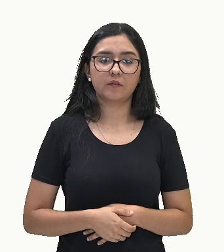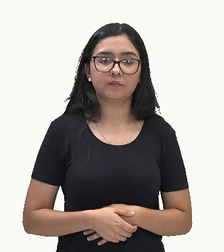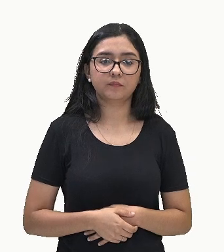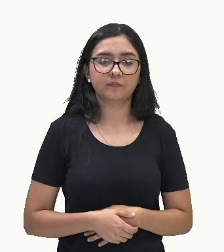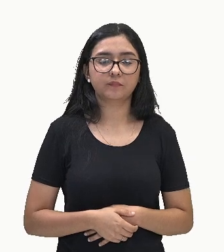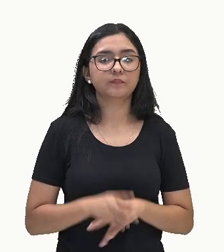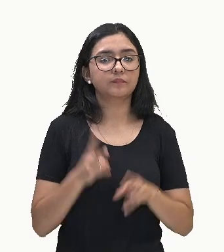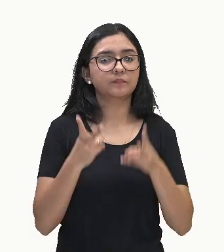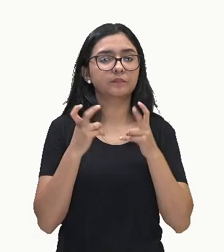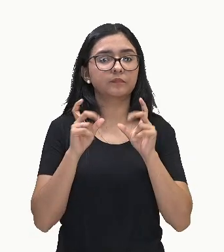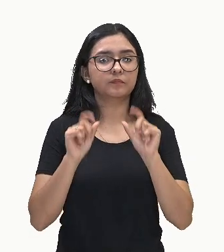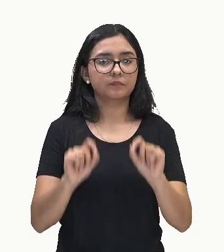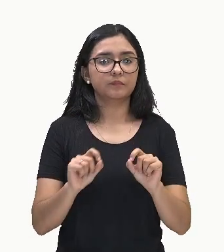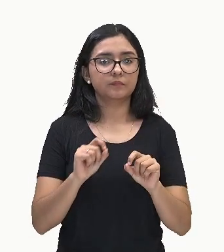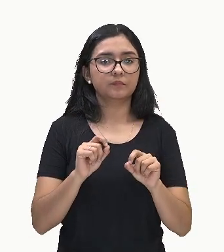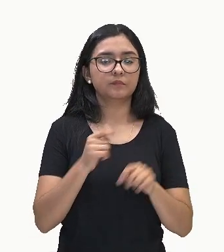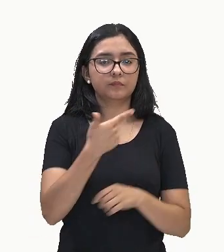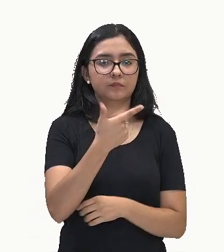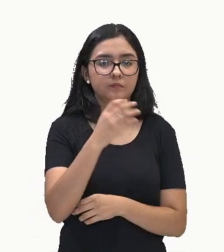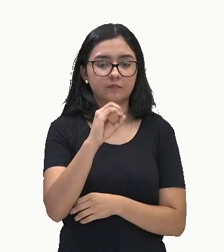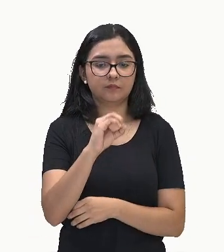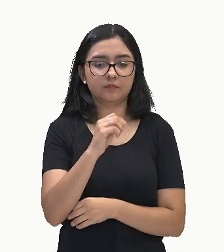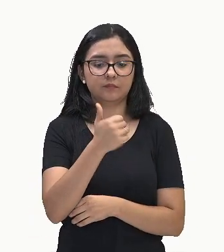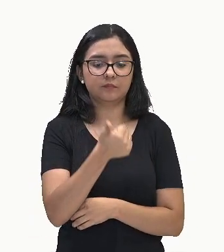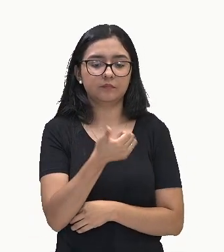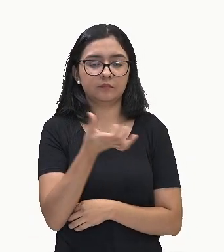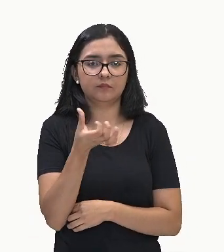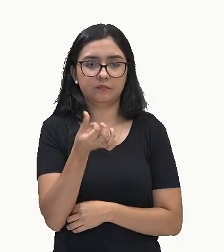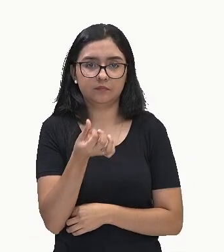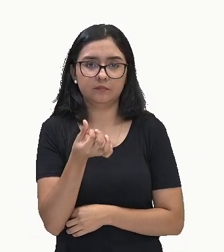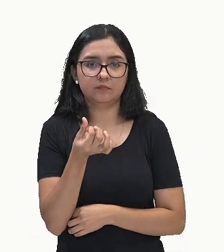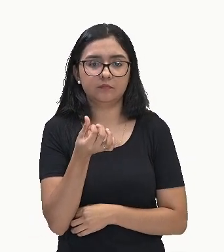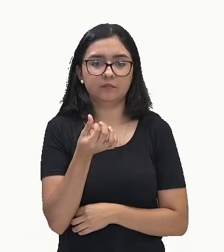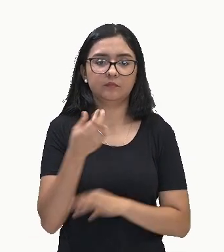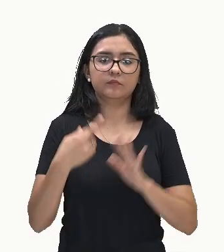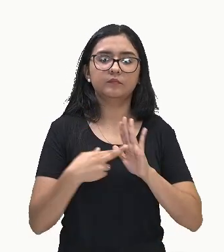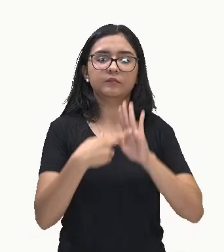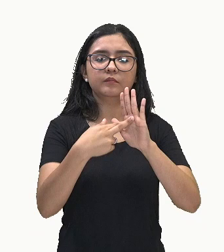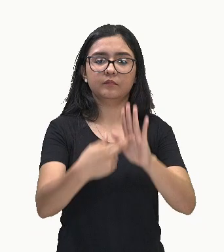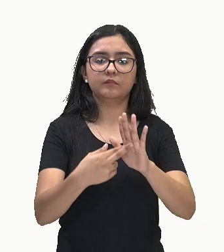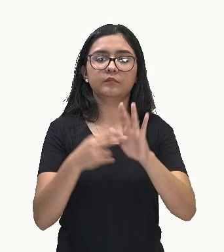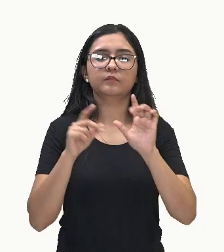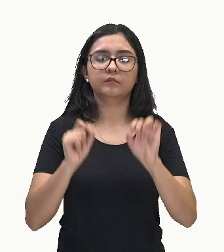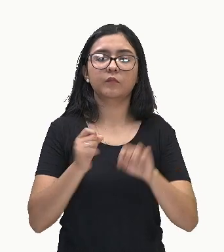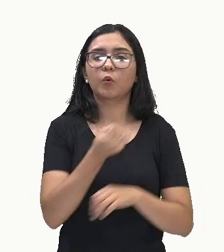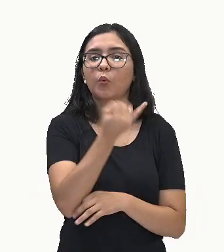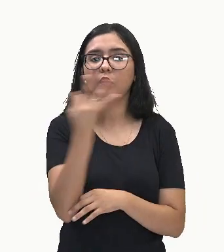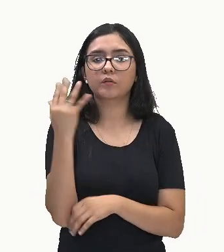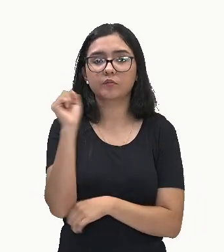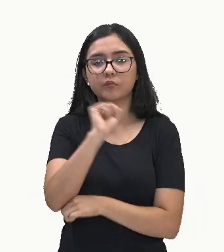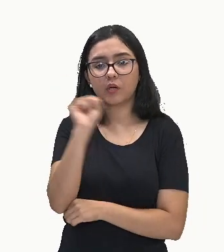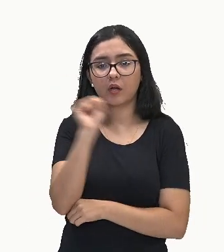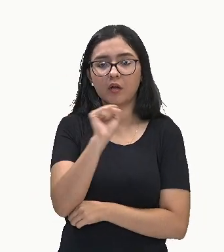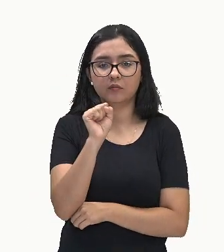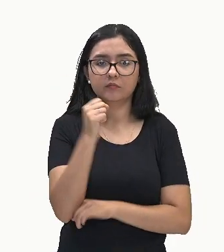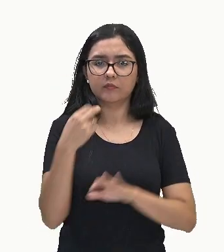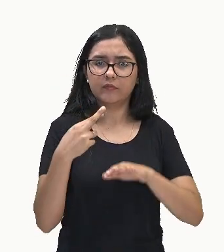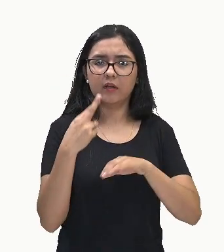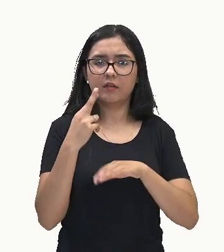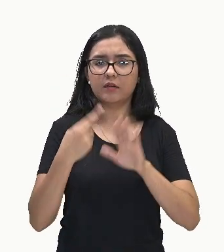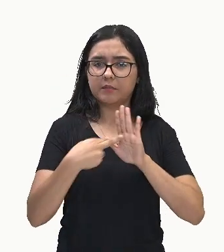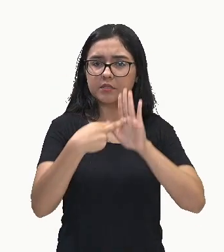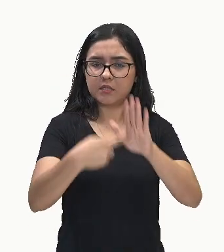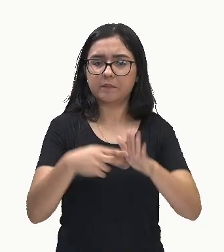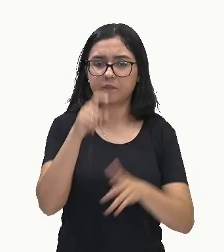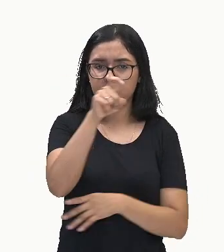2016 corresponde quantos carrinhos vamos chamar cada carrinho desse aqui de X tá